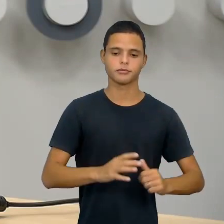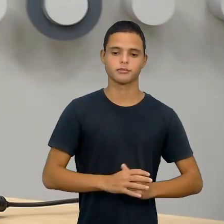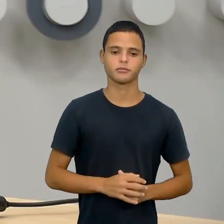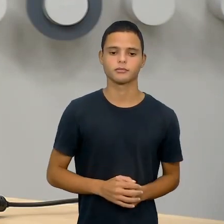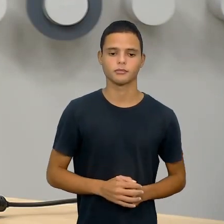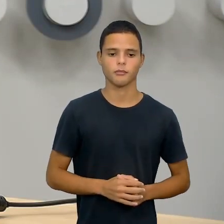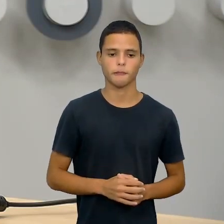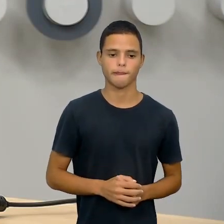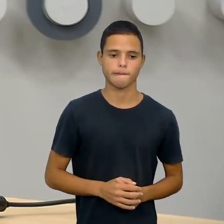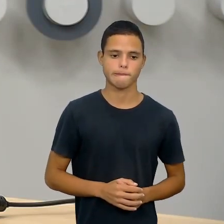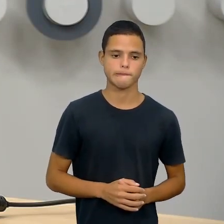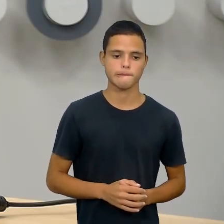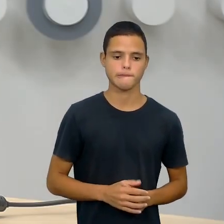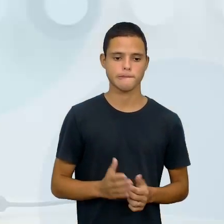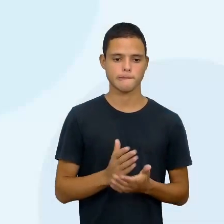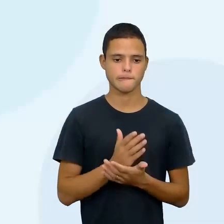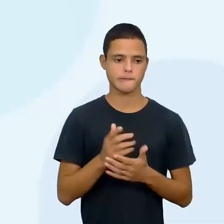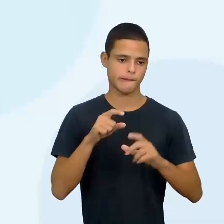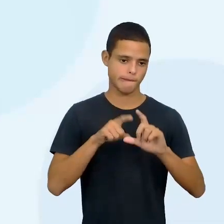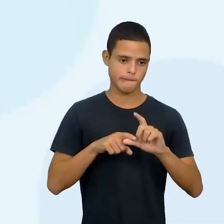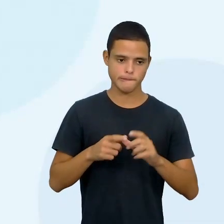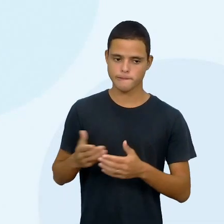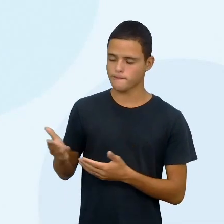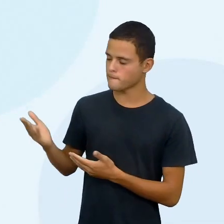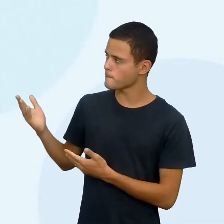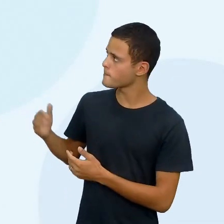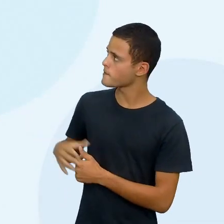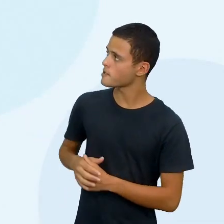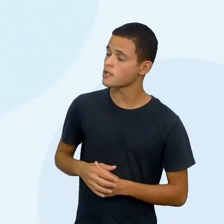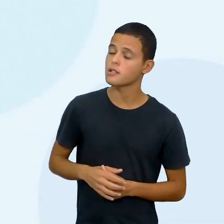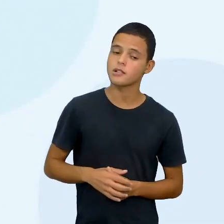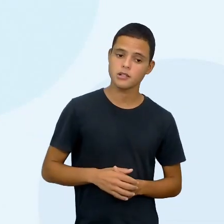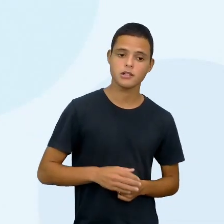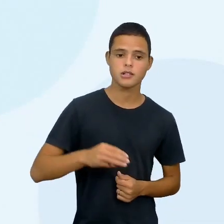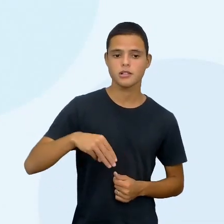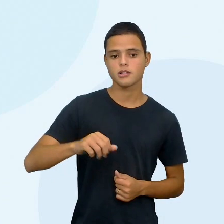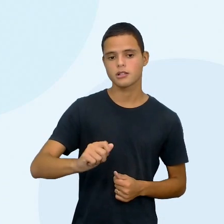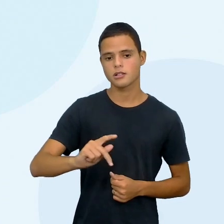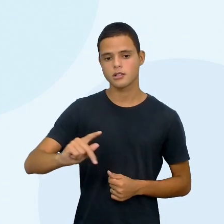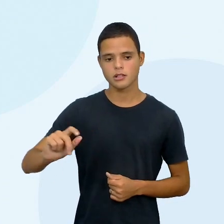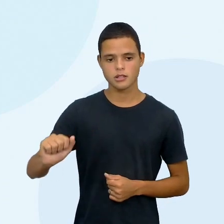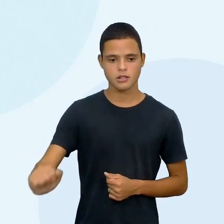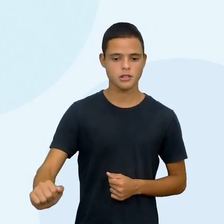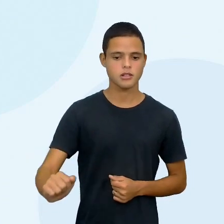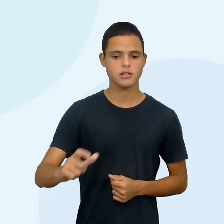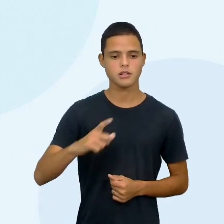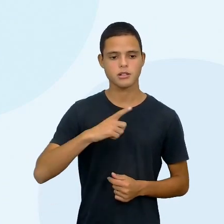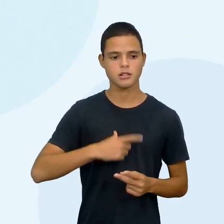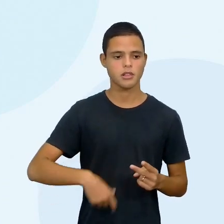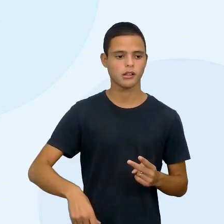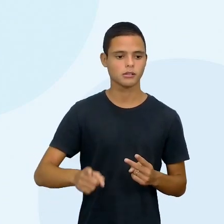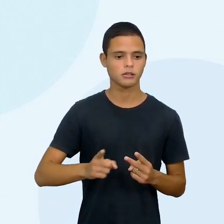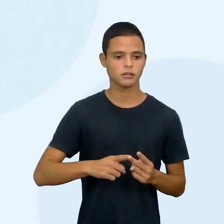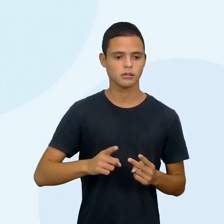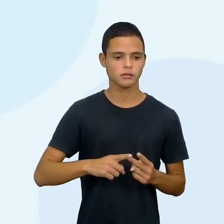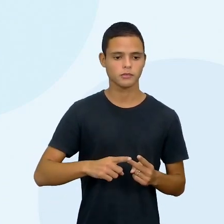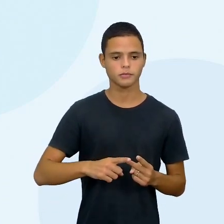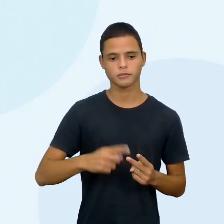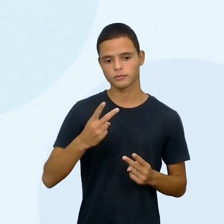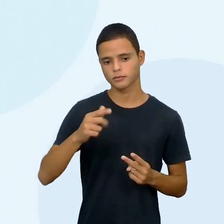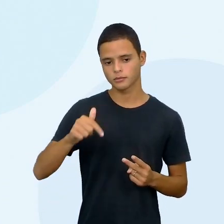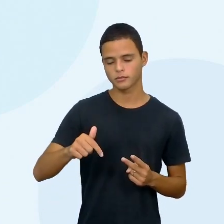Educação. E as referências, né, da Secretaria de Educação do MAPA, temos então a da Resolução CNE-CP de